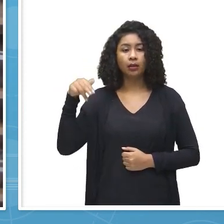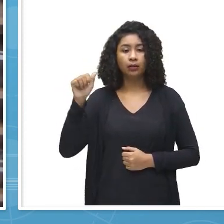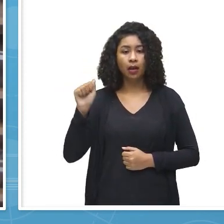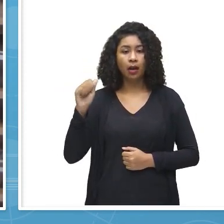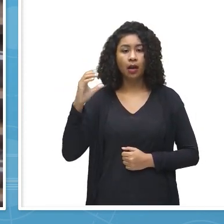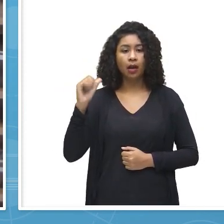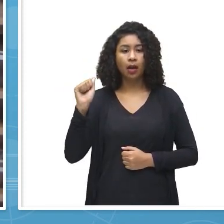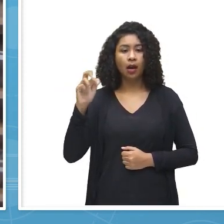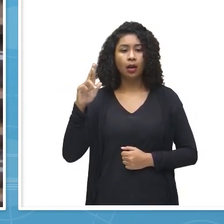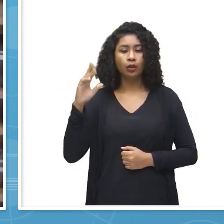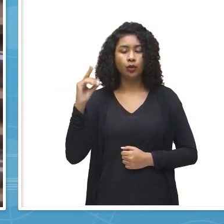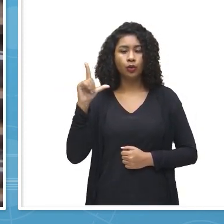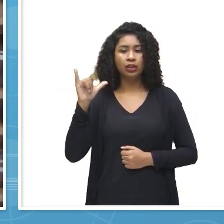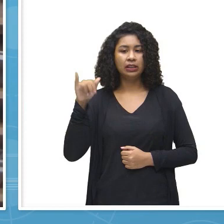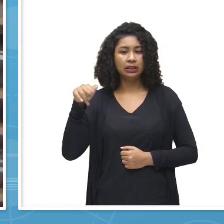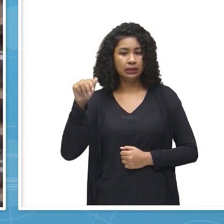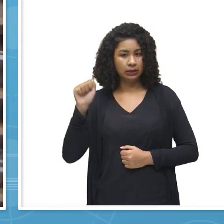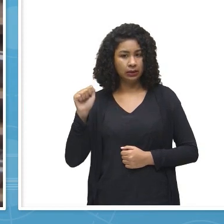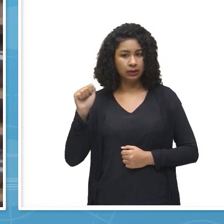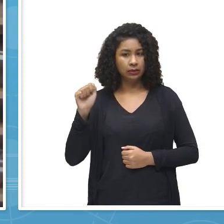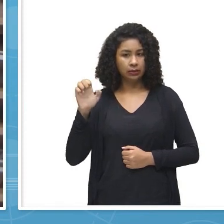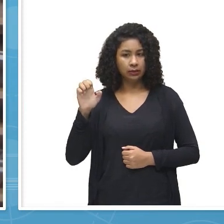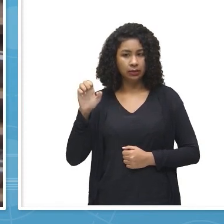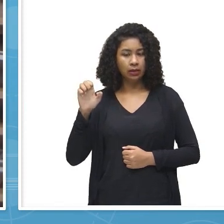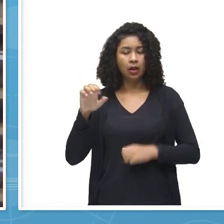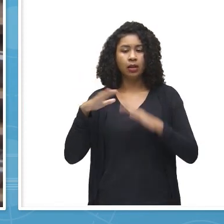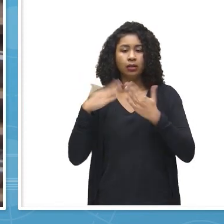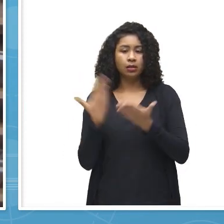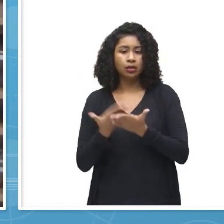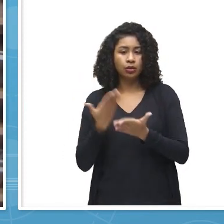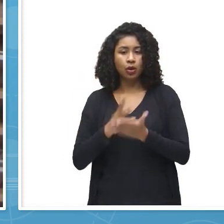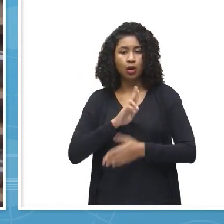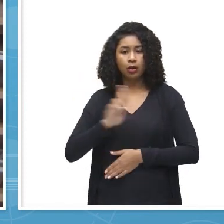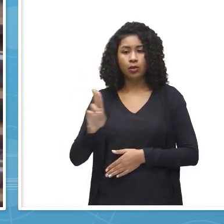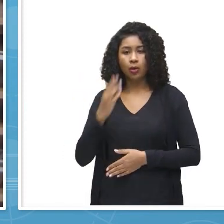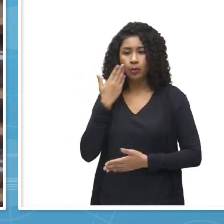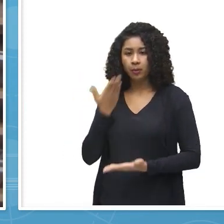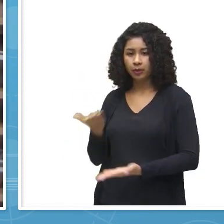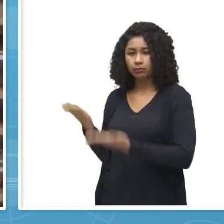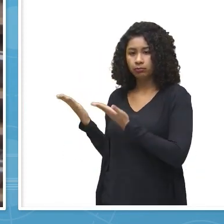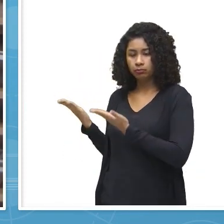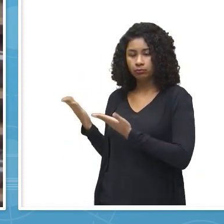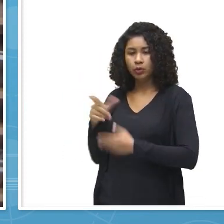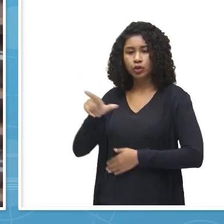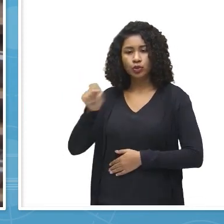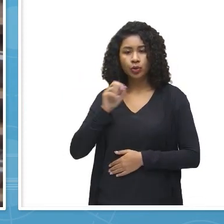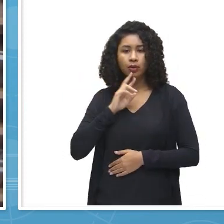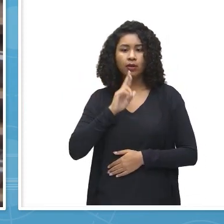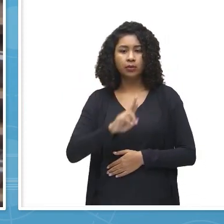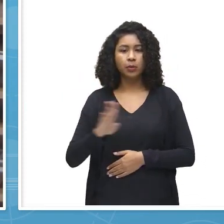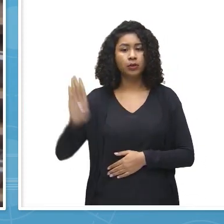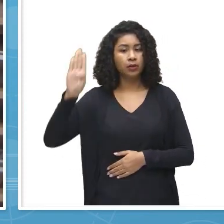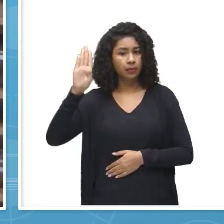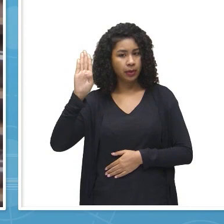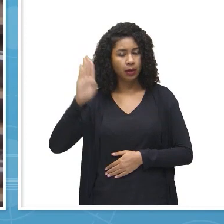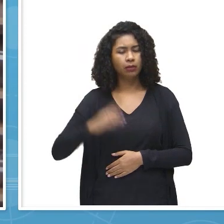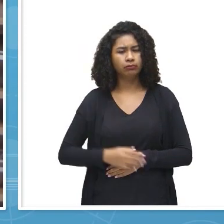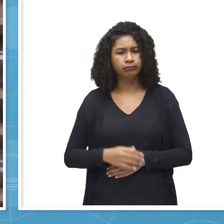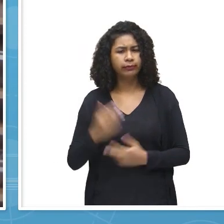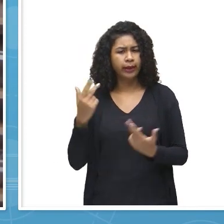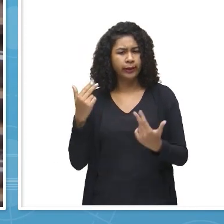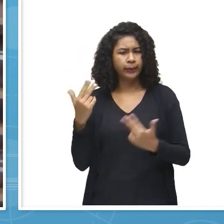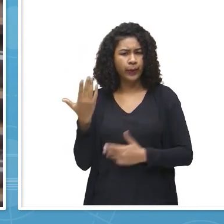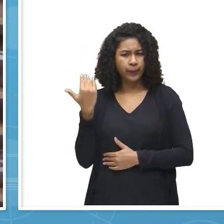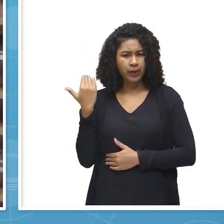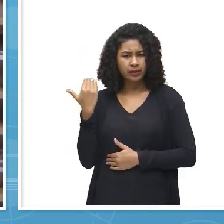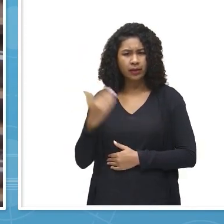Maria Auxiliadora, então colocou a letra B de bola também. Então, também o mesmo pensamento, né? A comunicação não